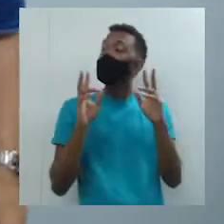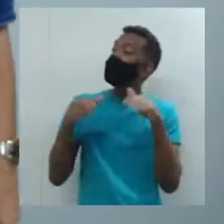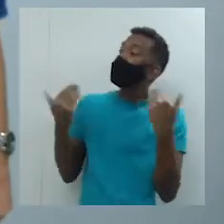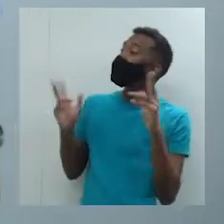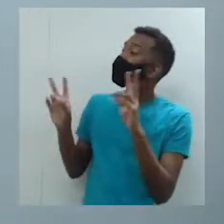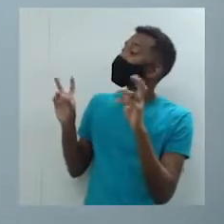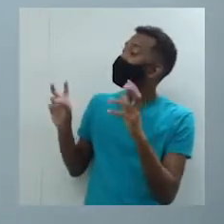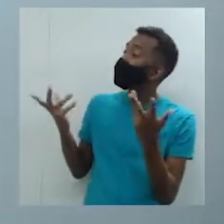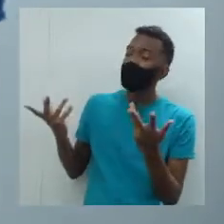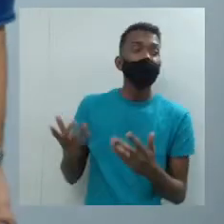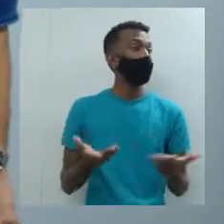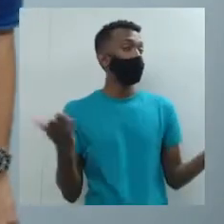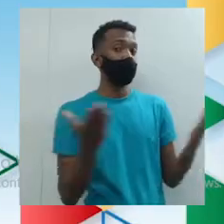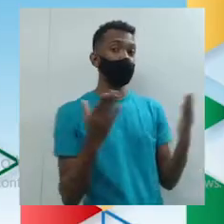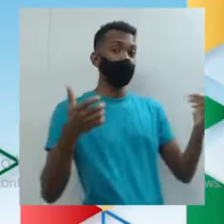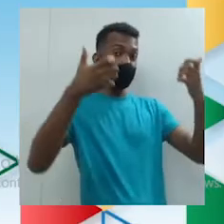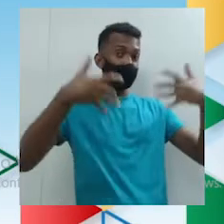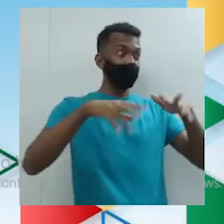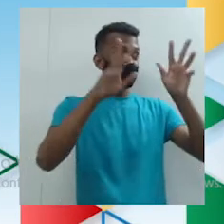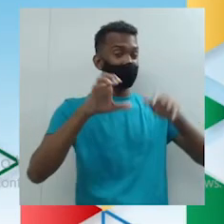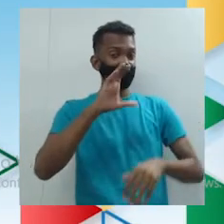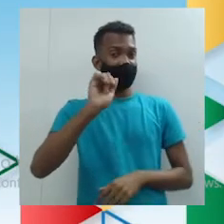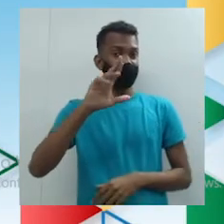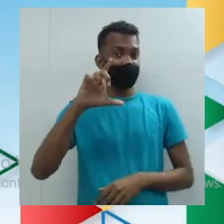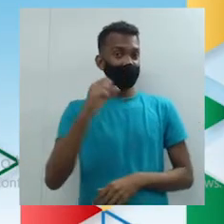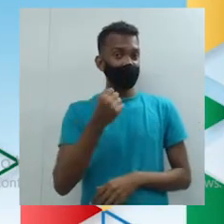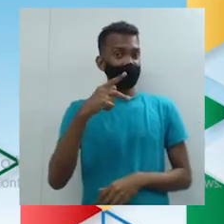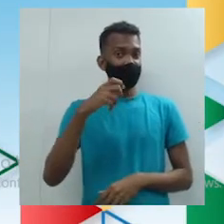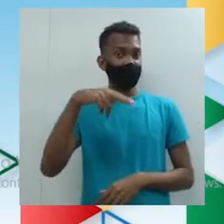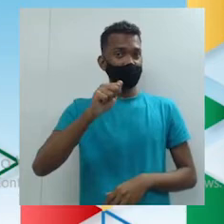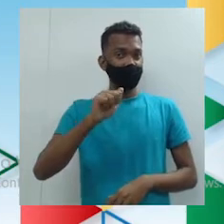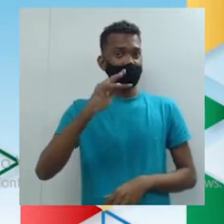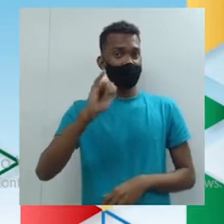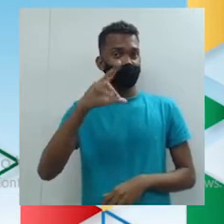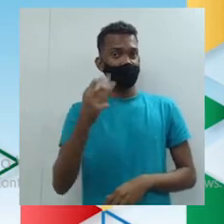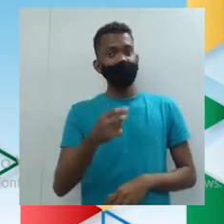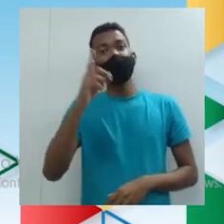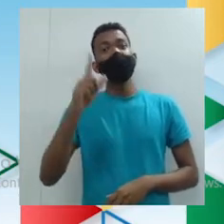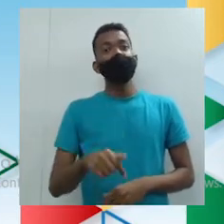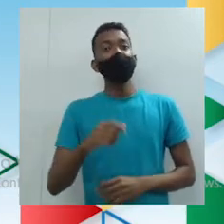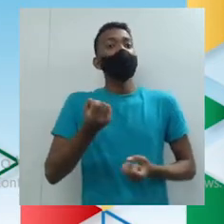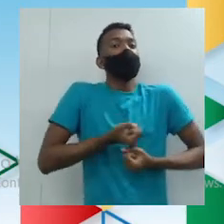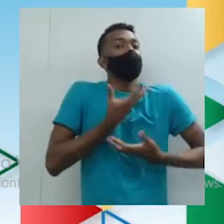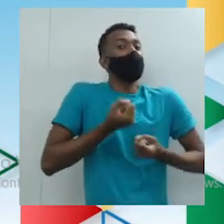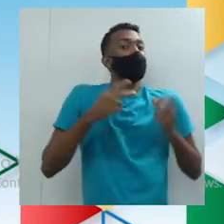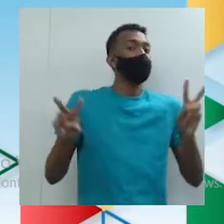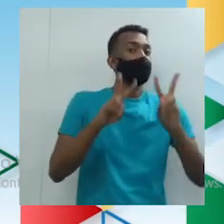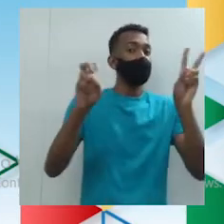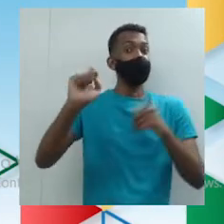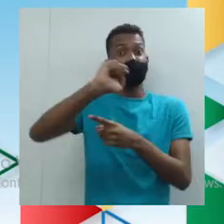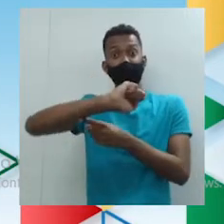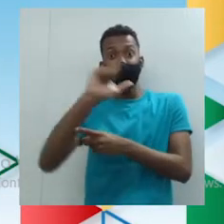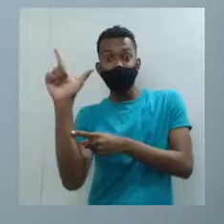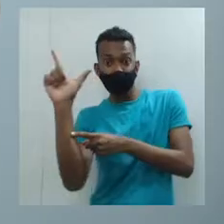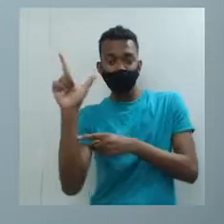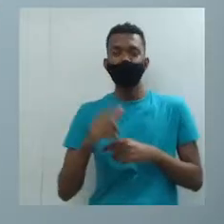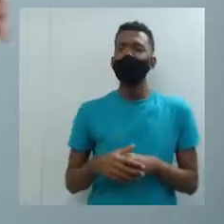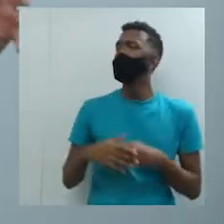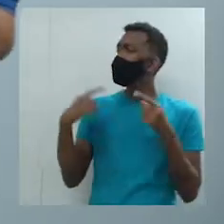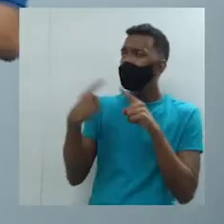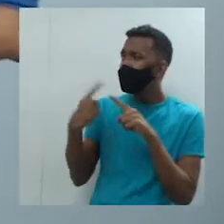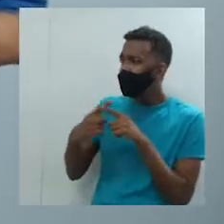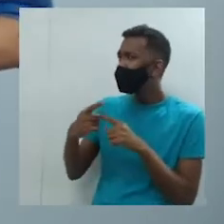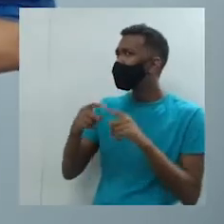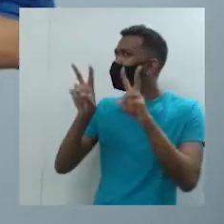Hoje nós vamos falar sobre Carlos Pena Filho, que ficou conhecido como o Poeta do Azul. Eita, então vamos conhecer por que ele é chamado